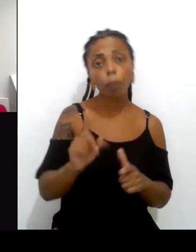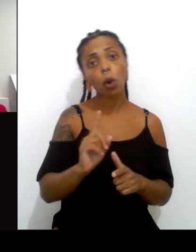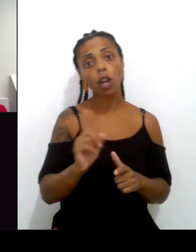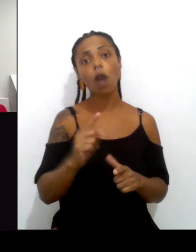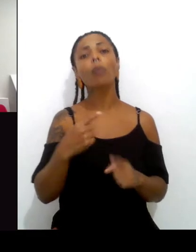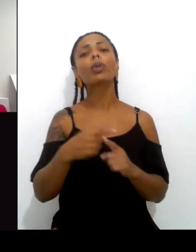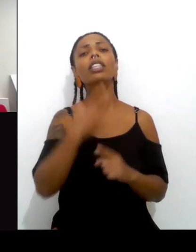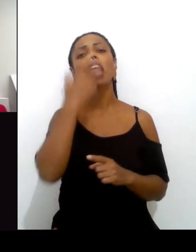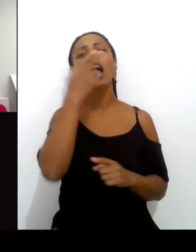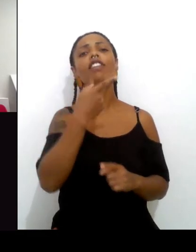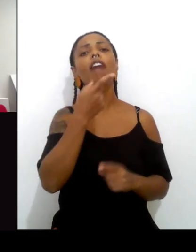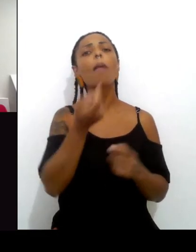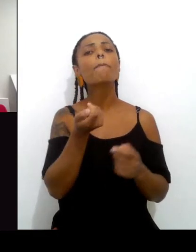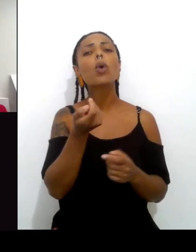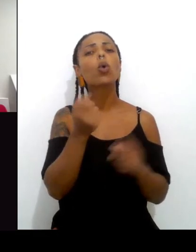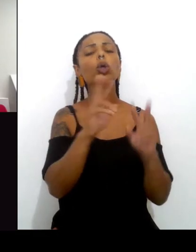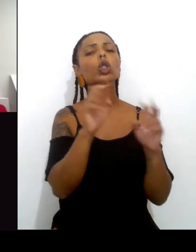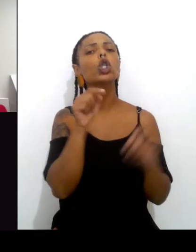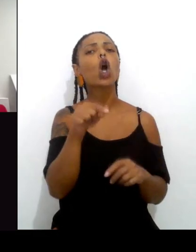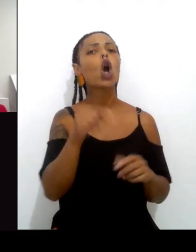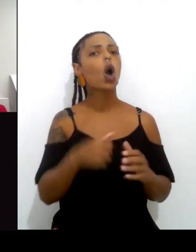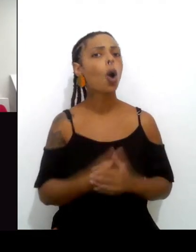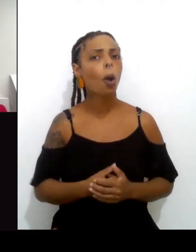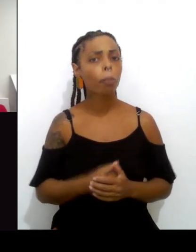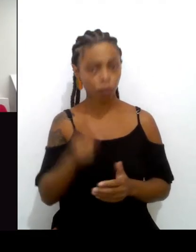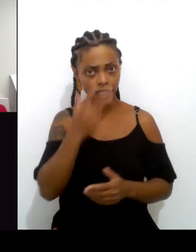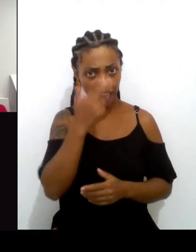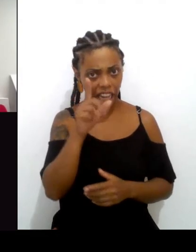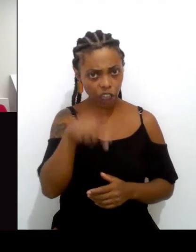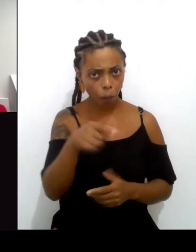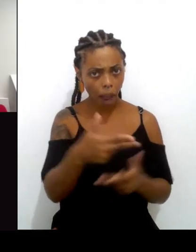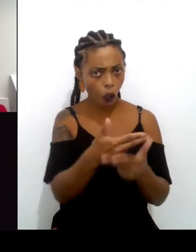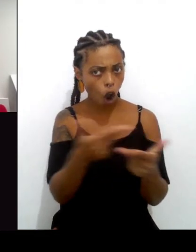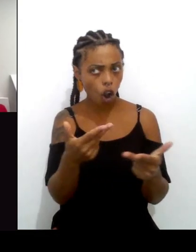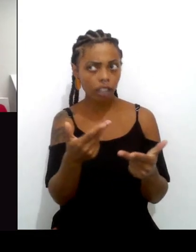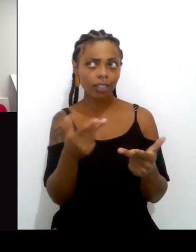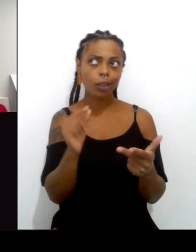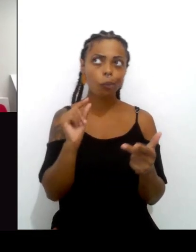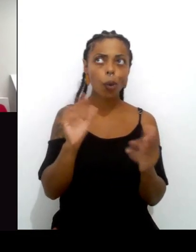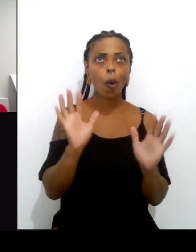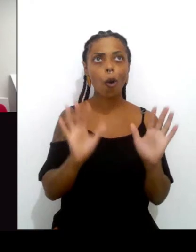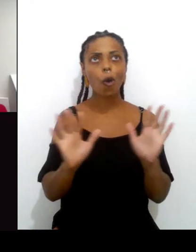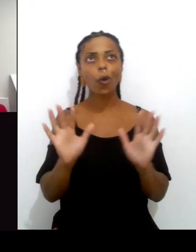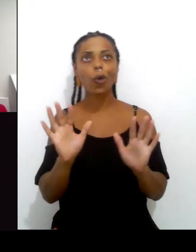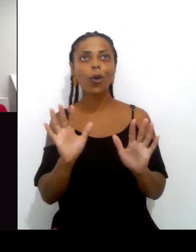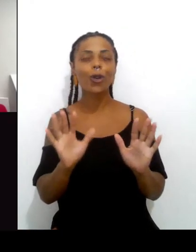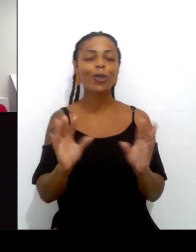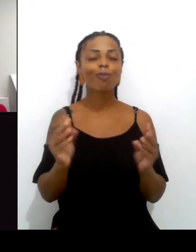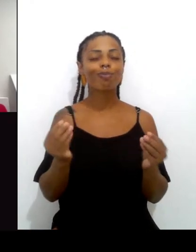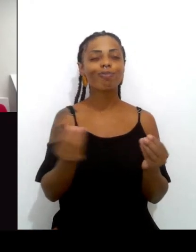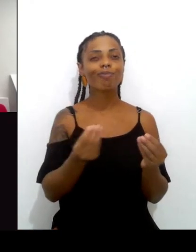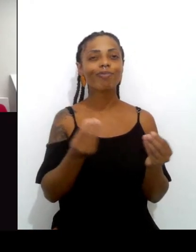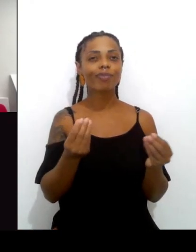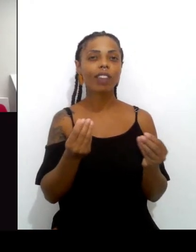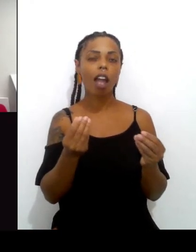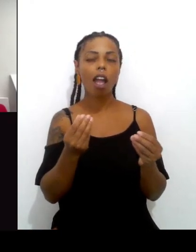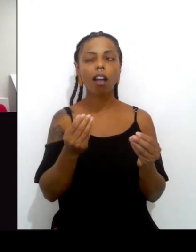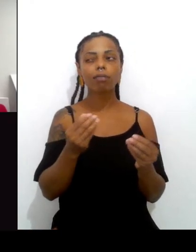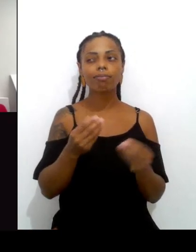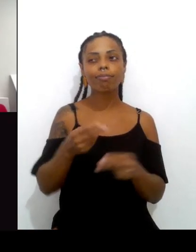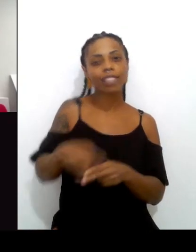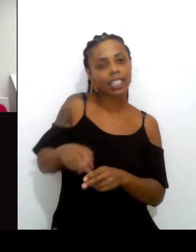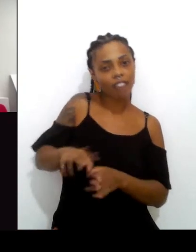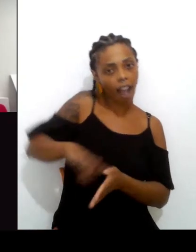disso é se você acha que essa é uma questão que fica um pouco é colocado um pouco assim embaixo do tapete